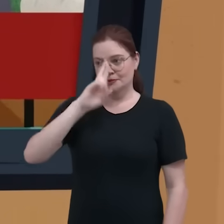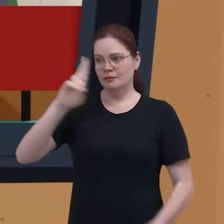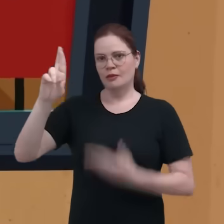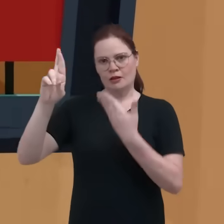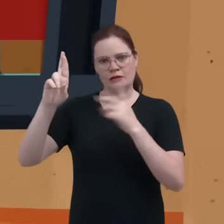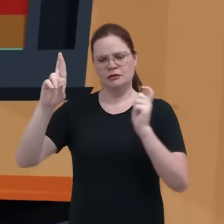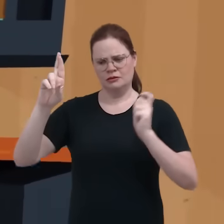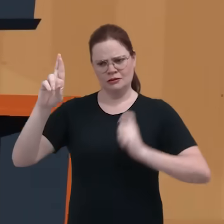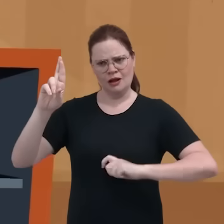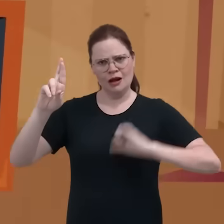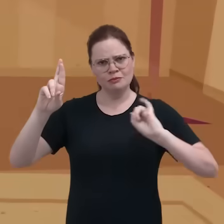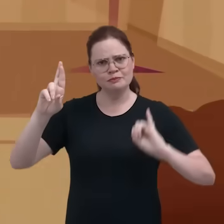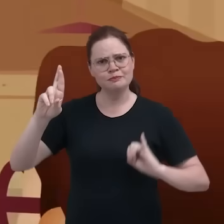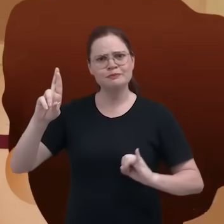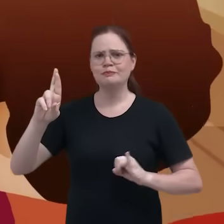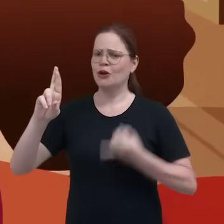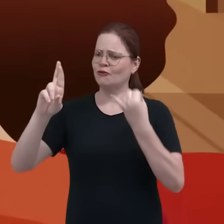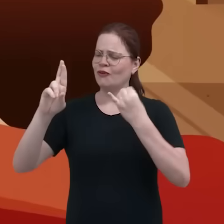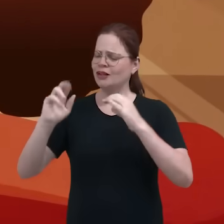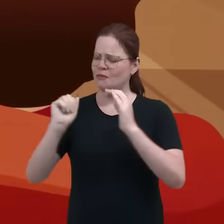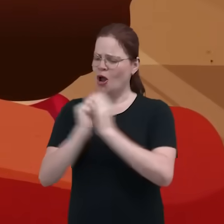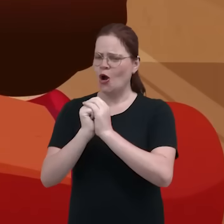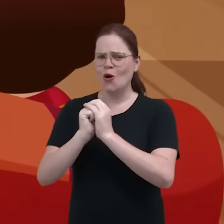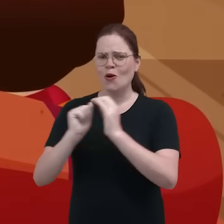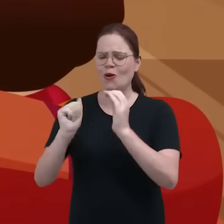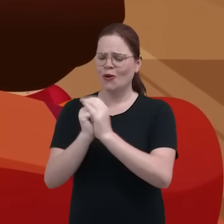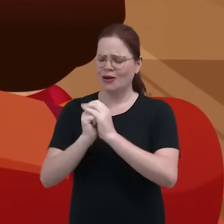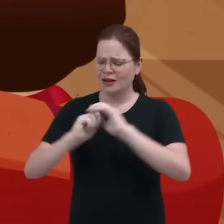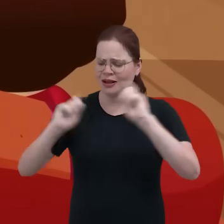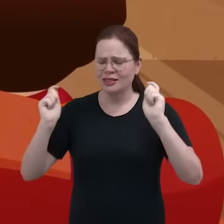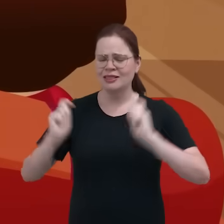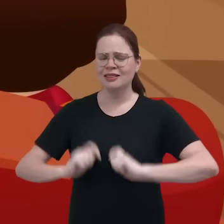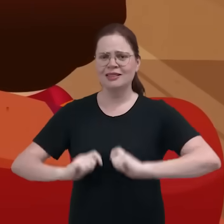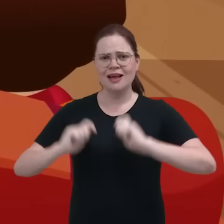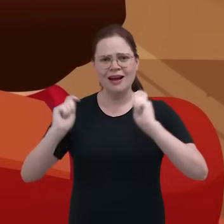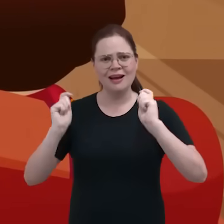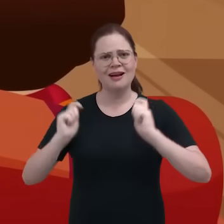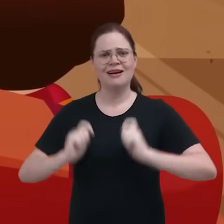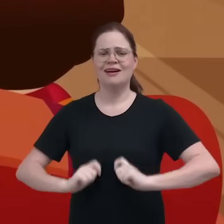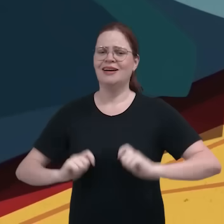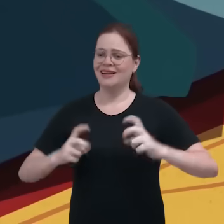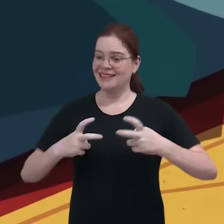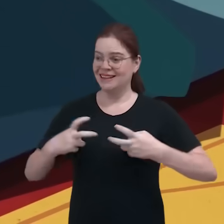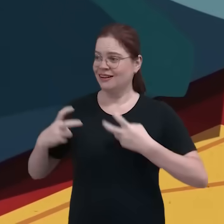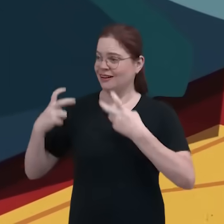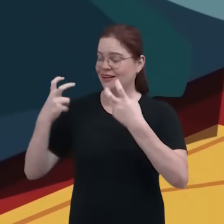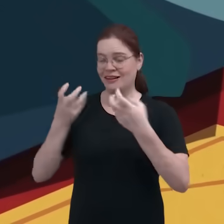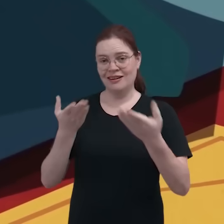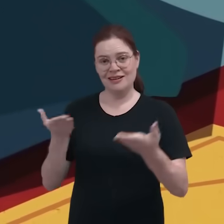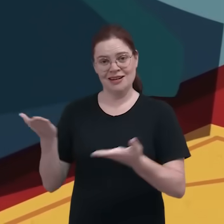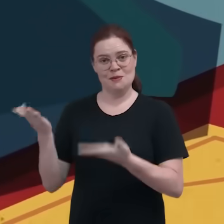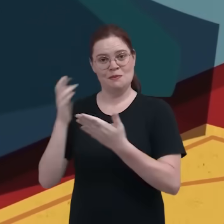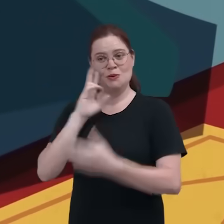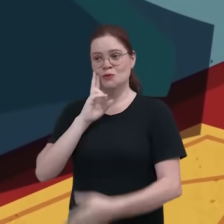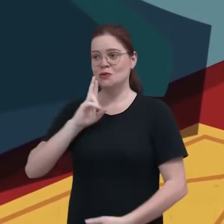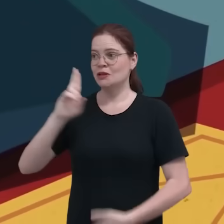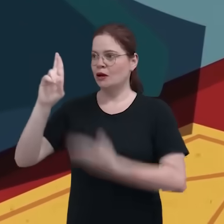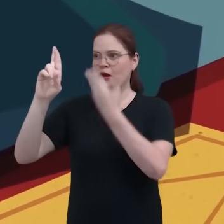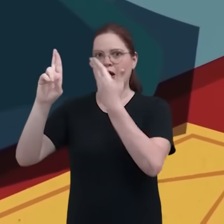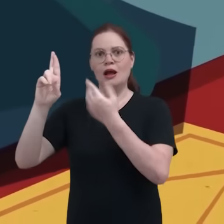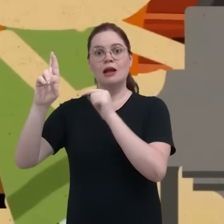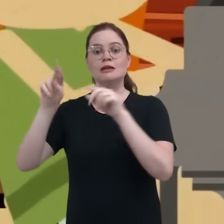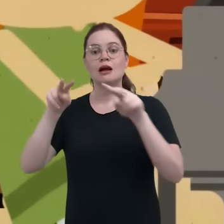Buscai ao Senhor enquanto se pode achar, e